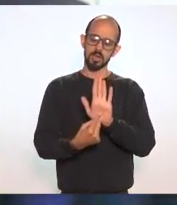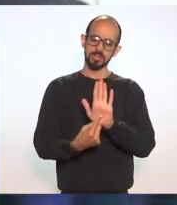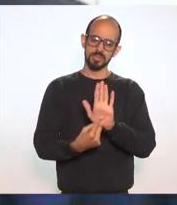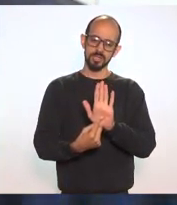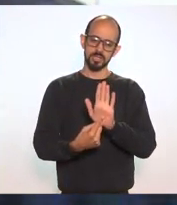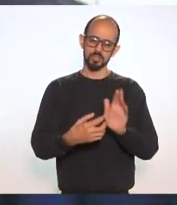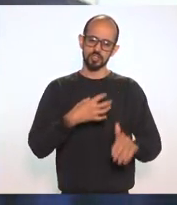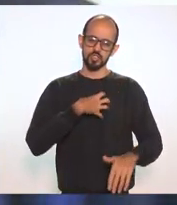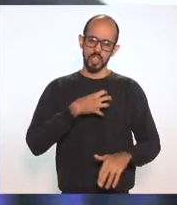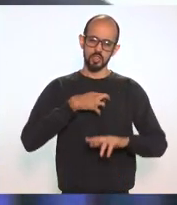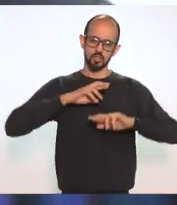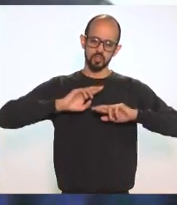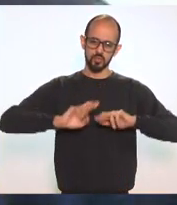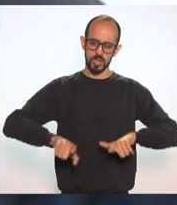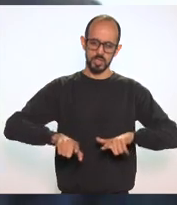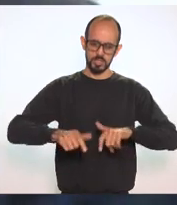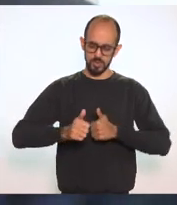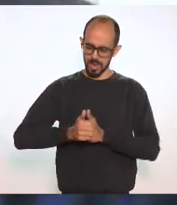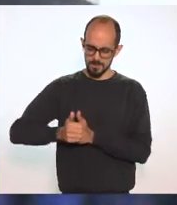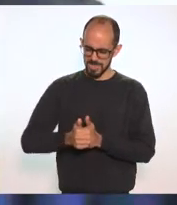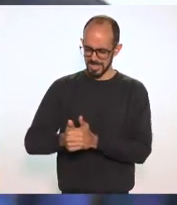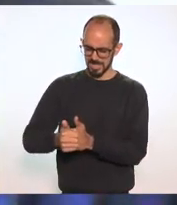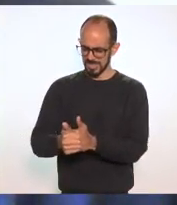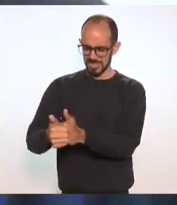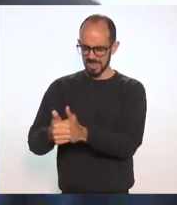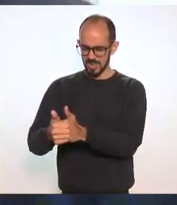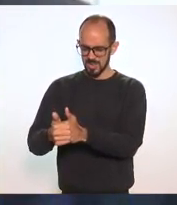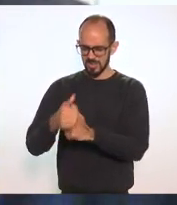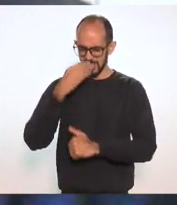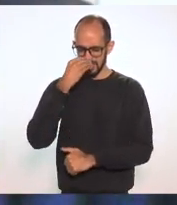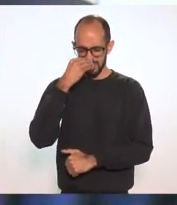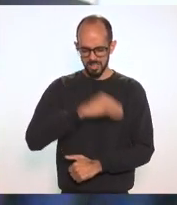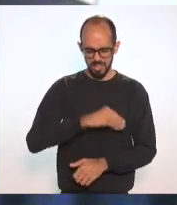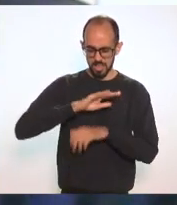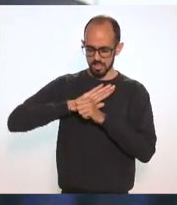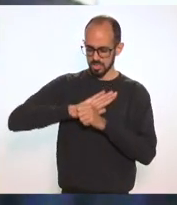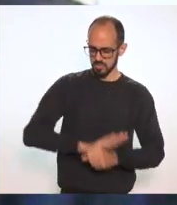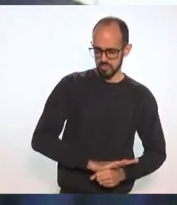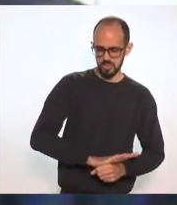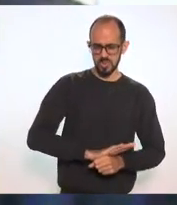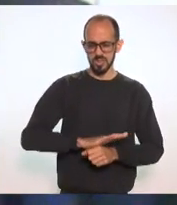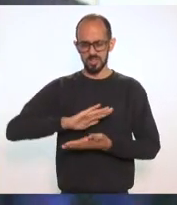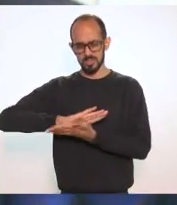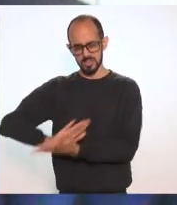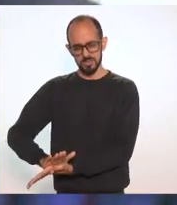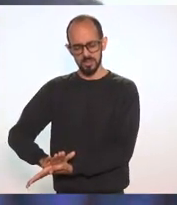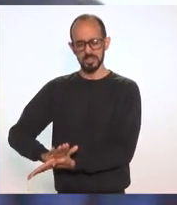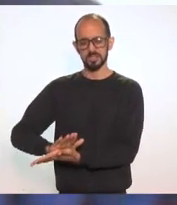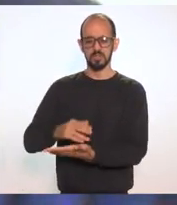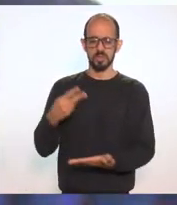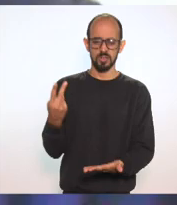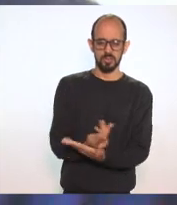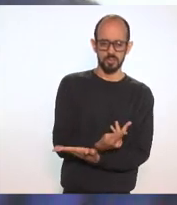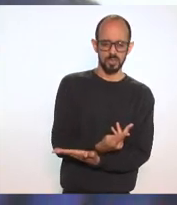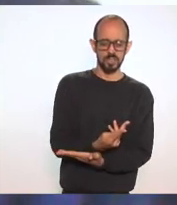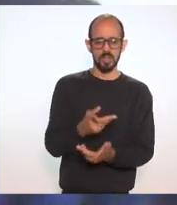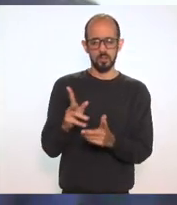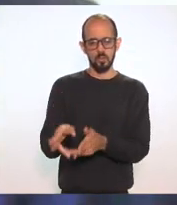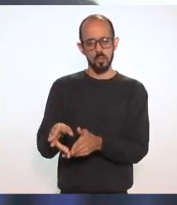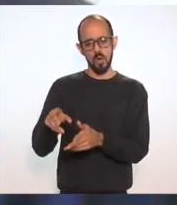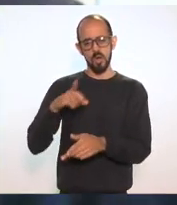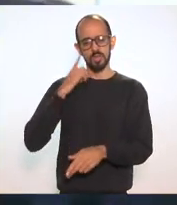na perseguição, na desvalorização, na discriminação, como, por exemplo, essa situação que a deputada Dani